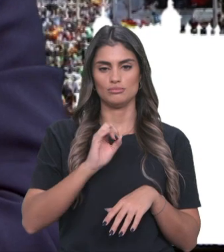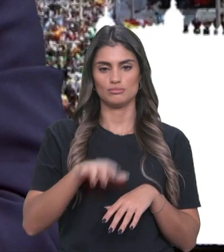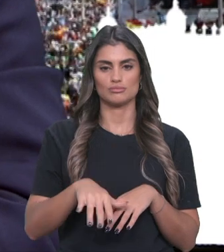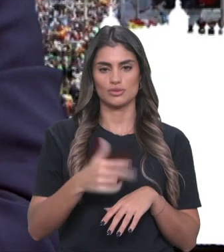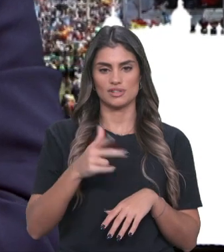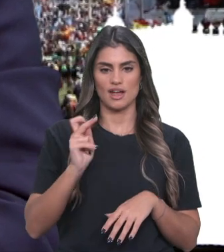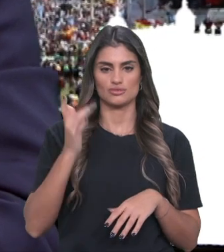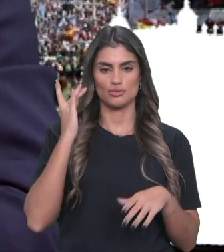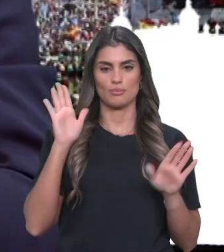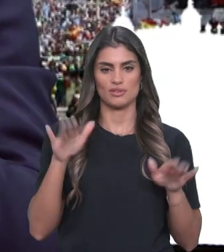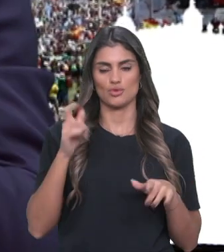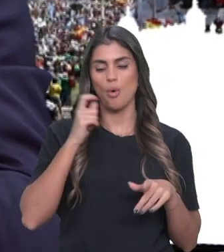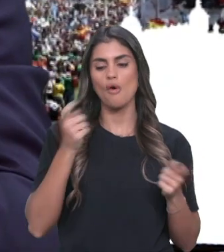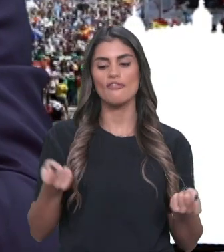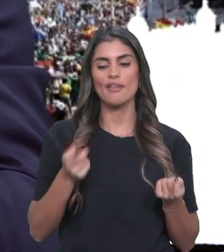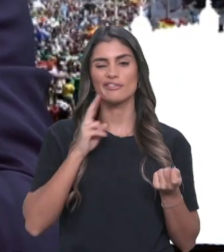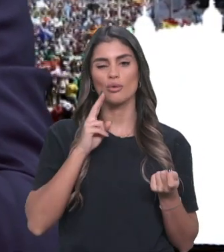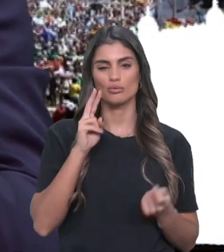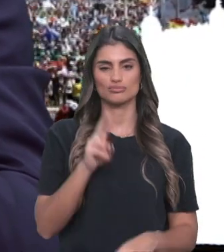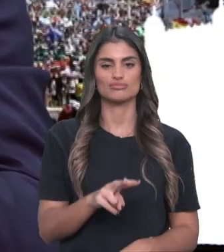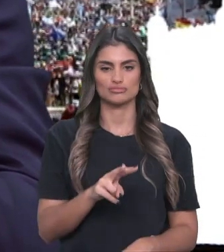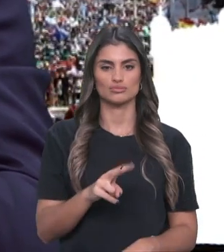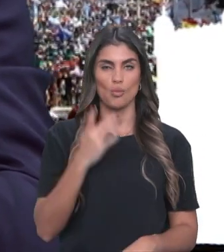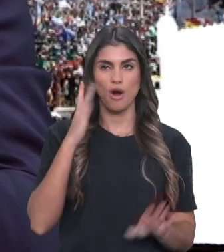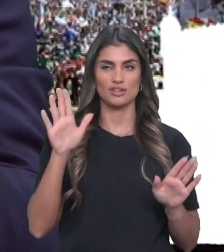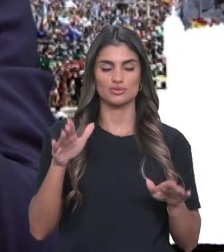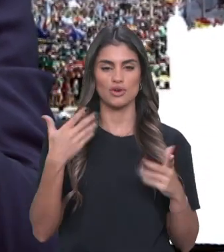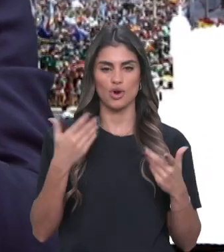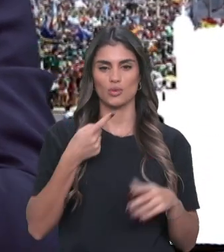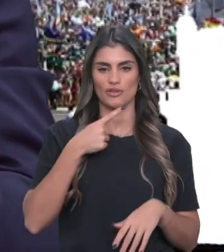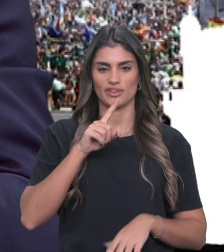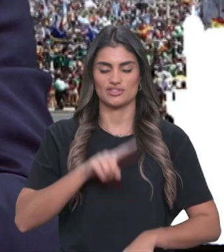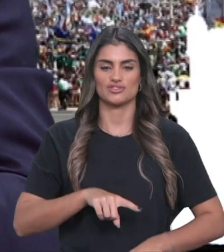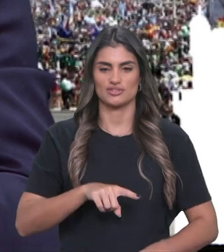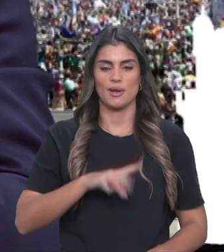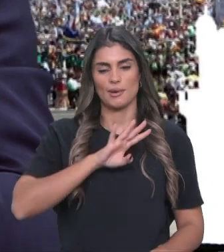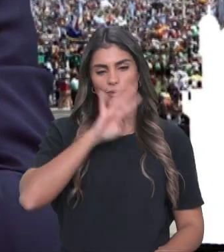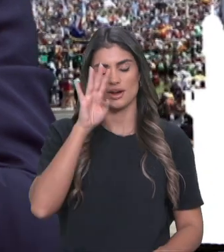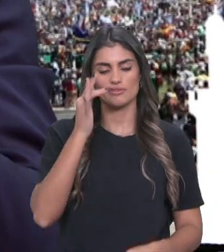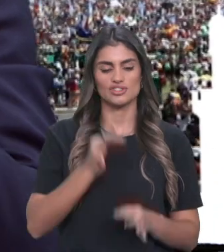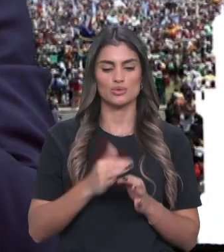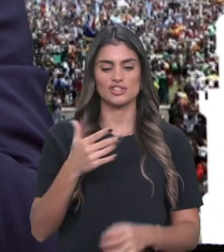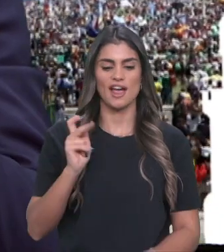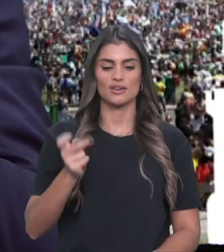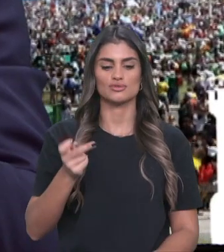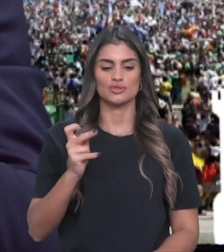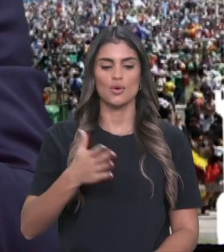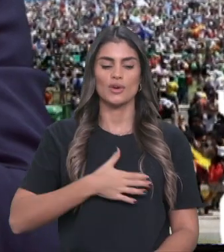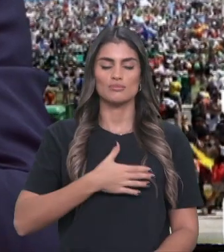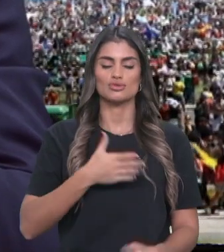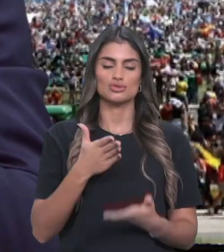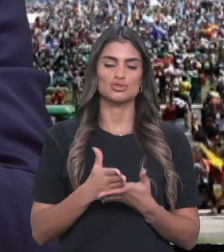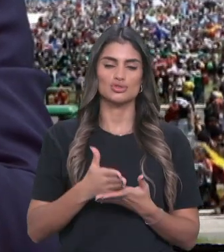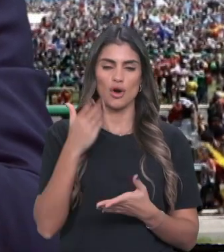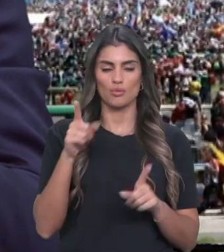do anjo aos pastorinhos. E agora o 5º Congresso Eucarístico volta a Braga, na comemoração dos 100 anos, mas não queremos que seja apenas